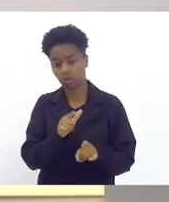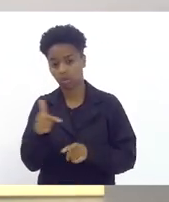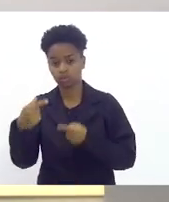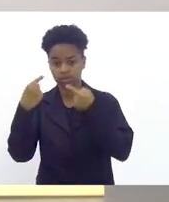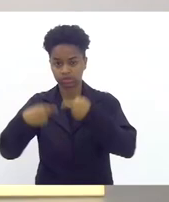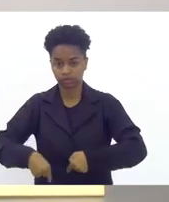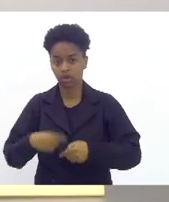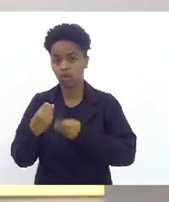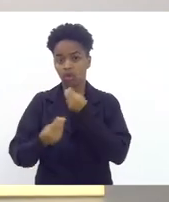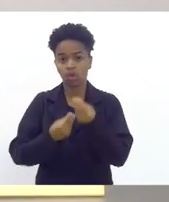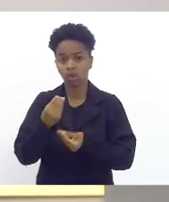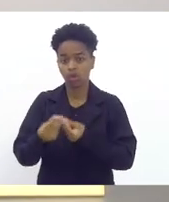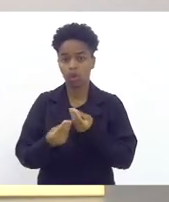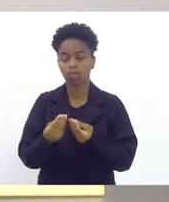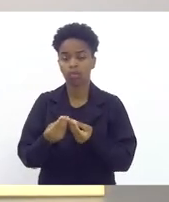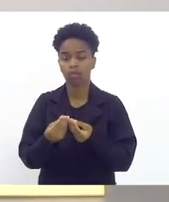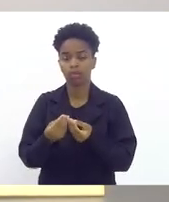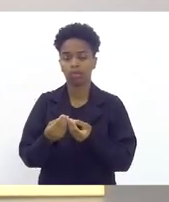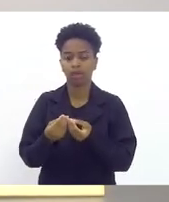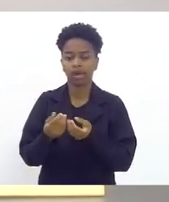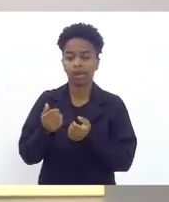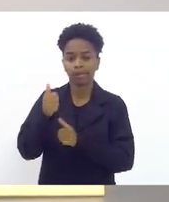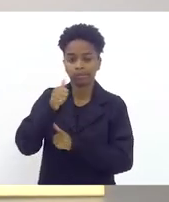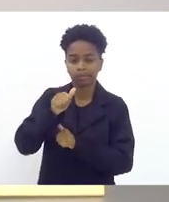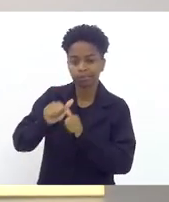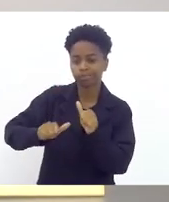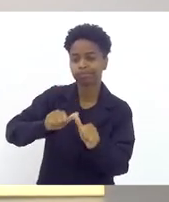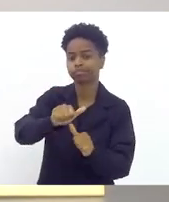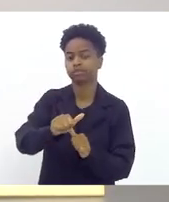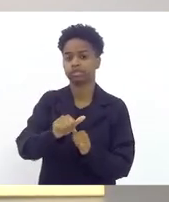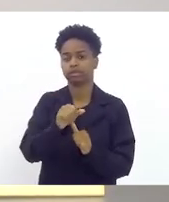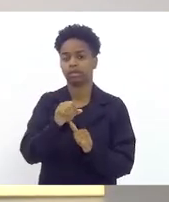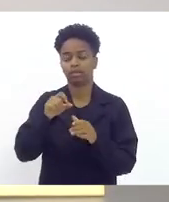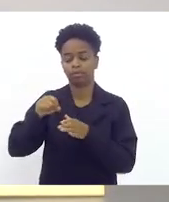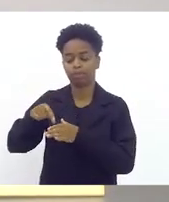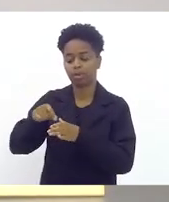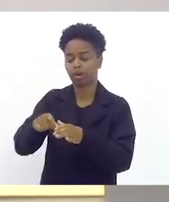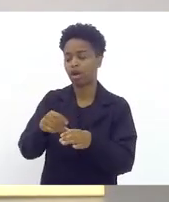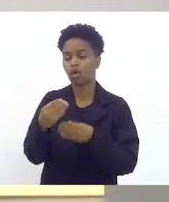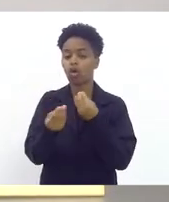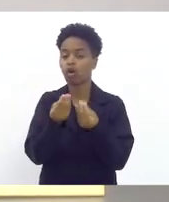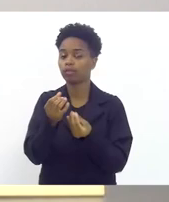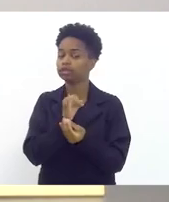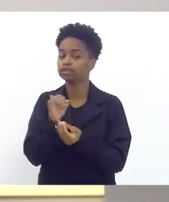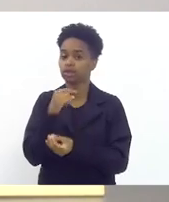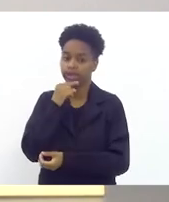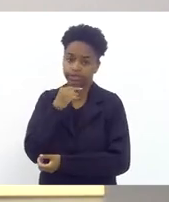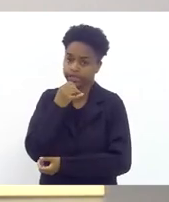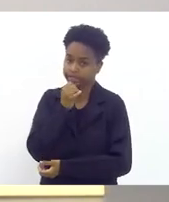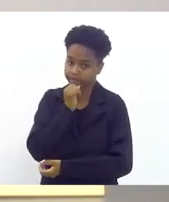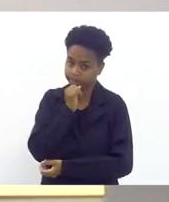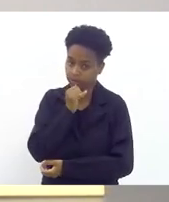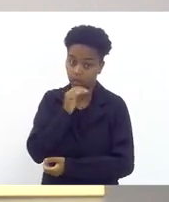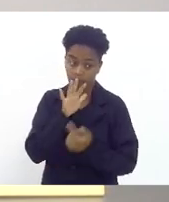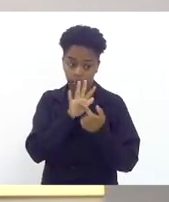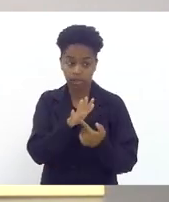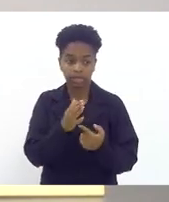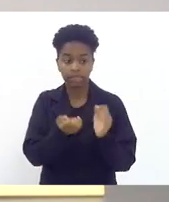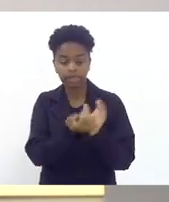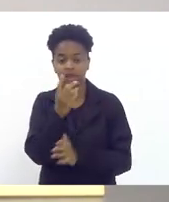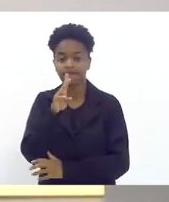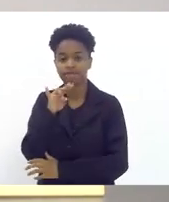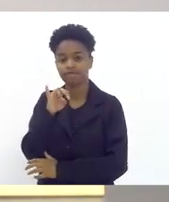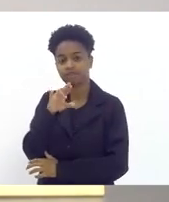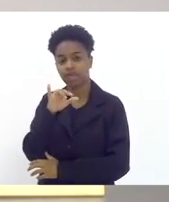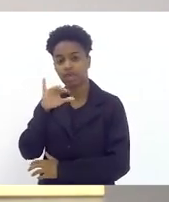como restaurar em escala como a gente consegue restaurar isso se a gente não tem a quantidade de produzir por exemplo que foi apontada de viveiro de